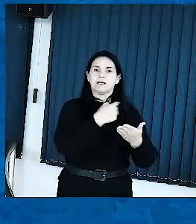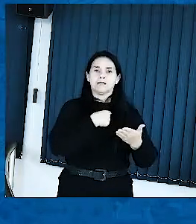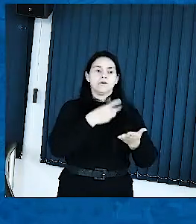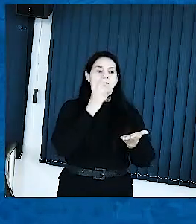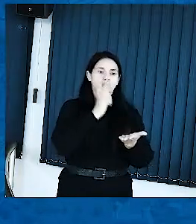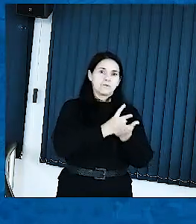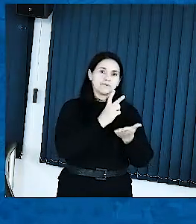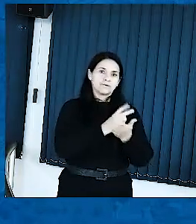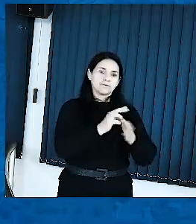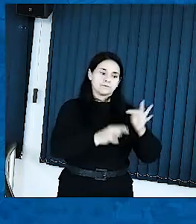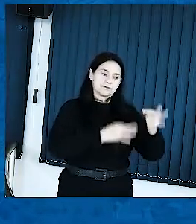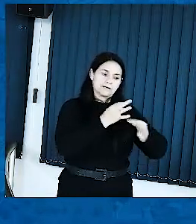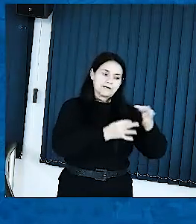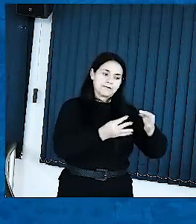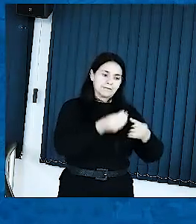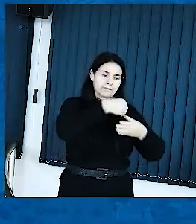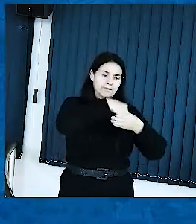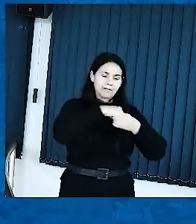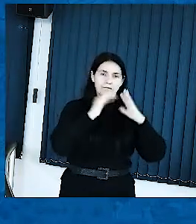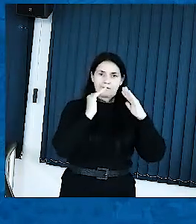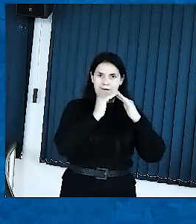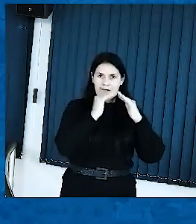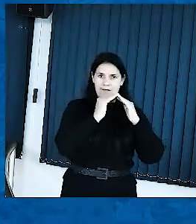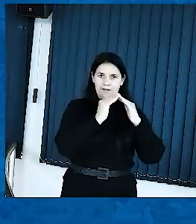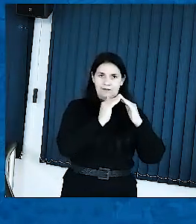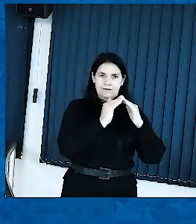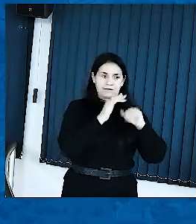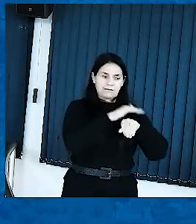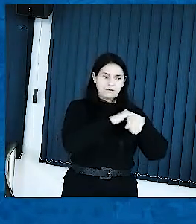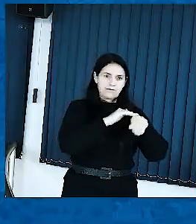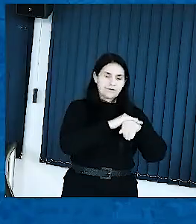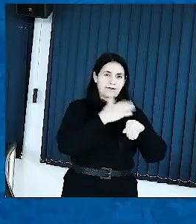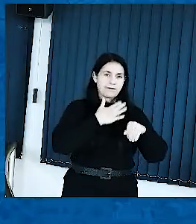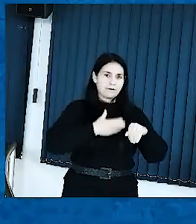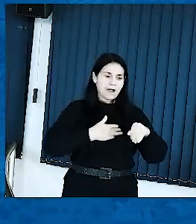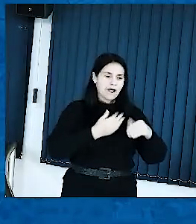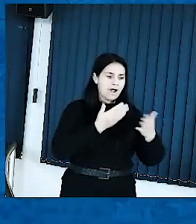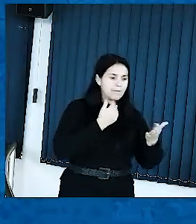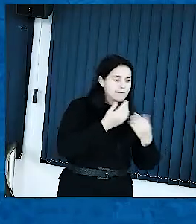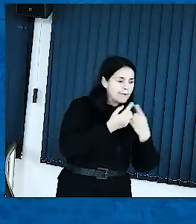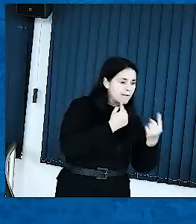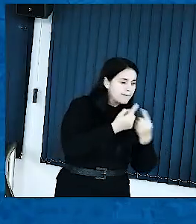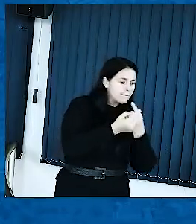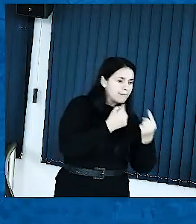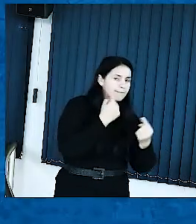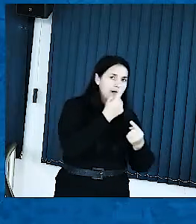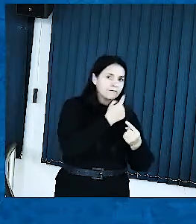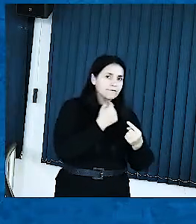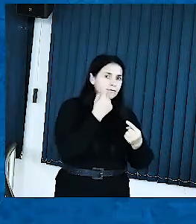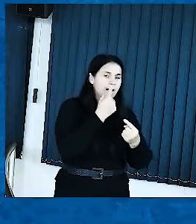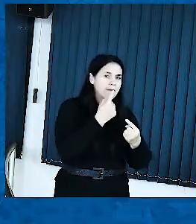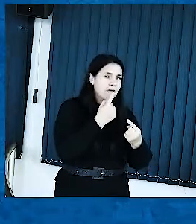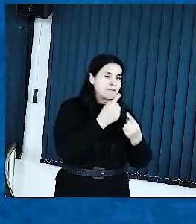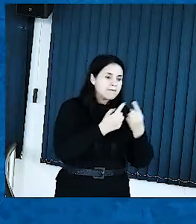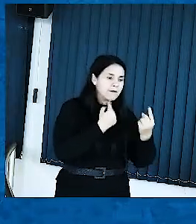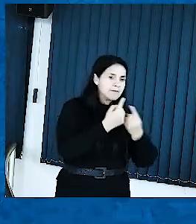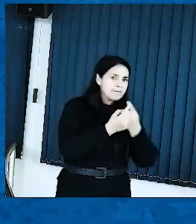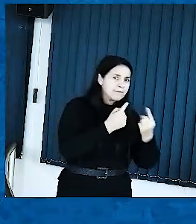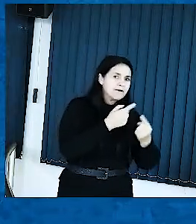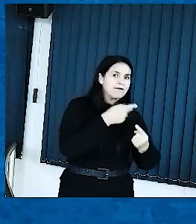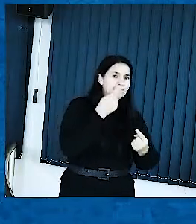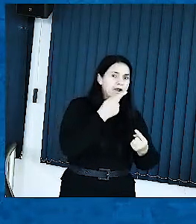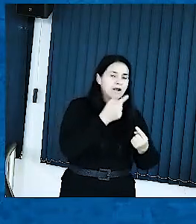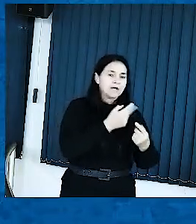continuar o tratamento em casa, conversar com calma, olhando para essa criança, movimentando minha boca, falando as coisas de pouco